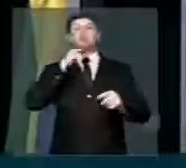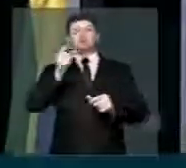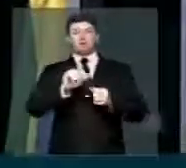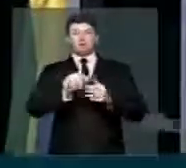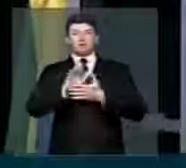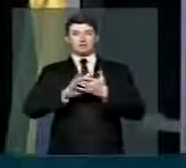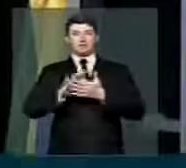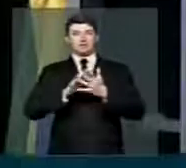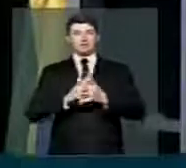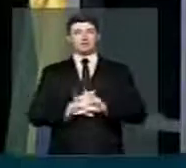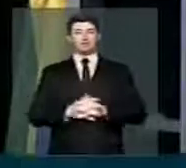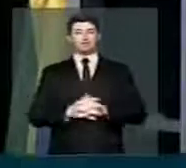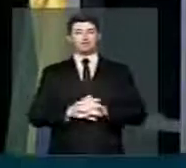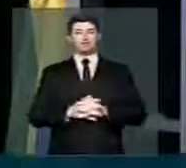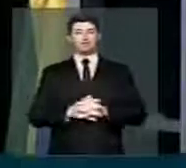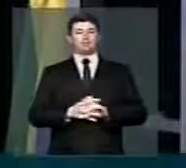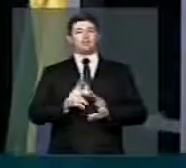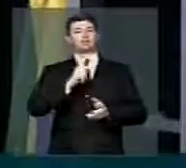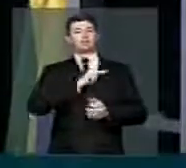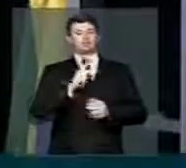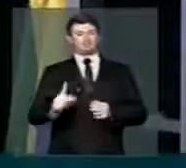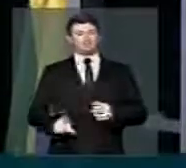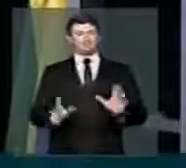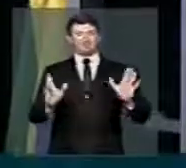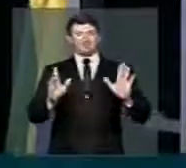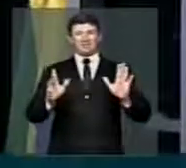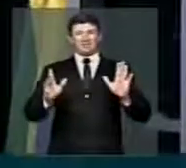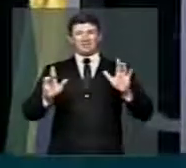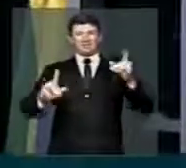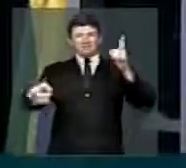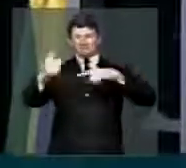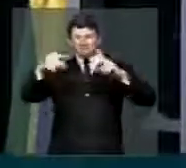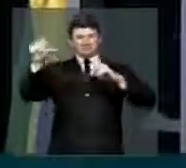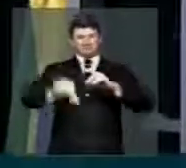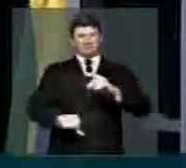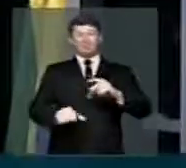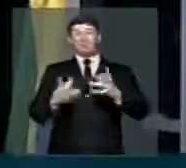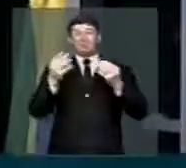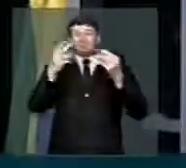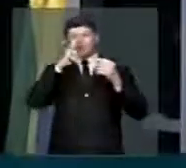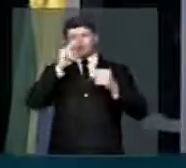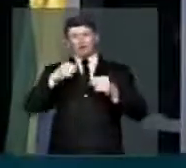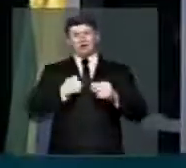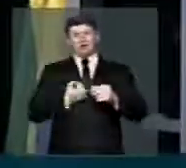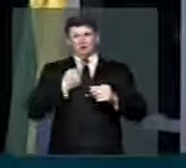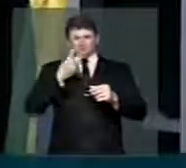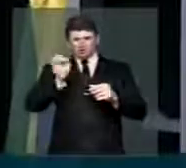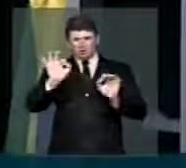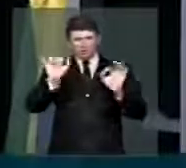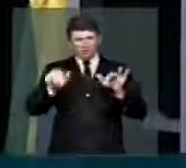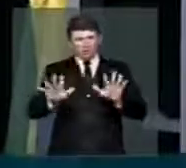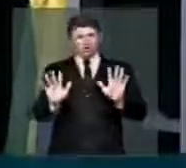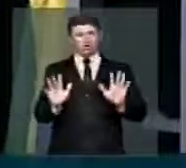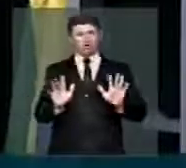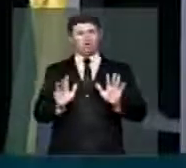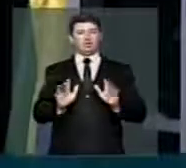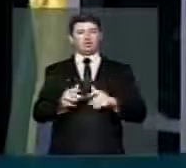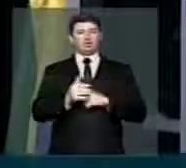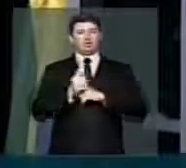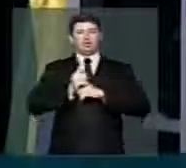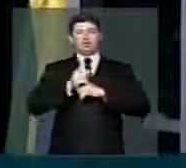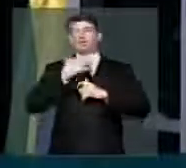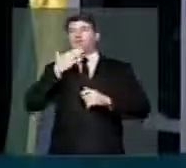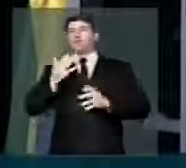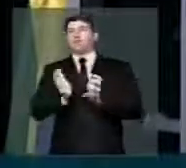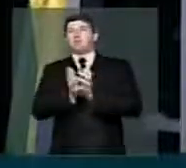feito. Senhor presidente, o retrocesso é enorme. E eu não vou falar aqui, senhor presidente, com tom